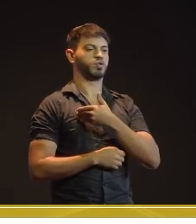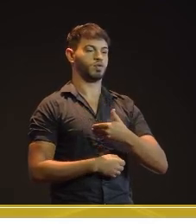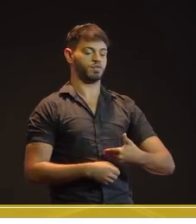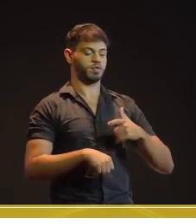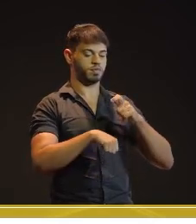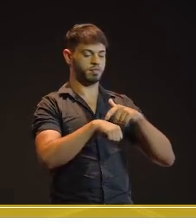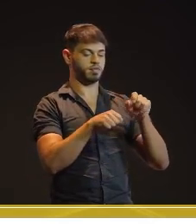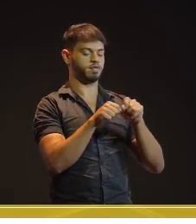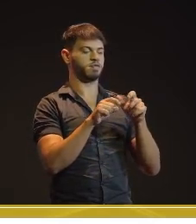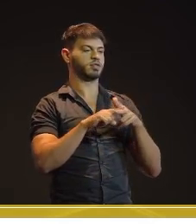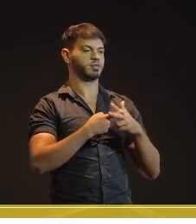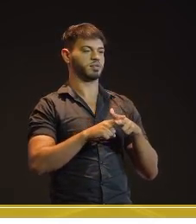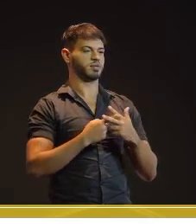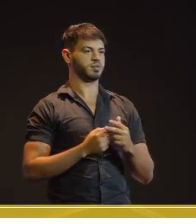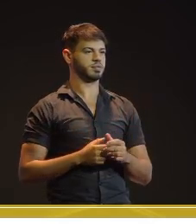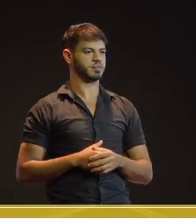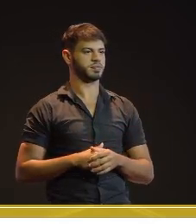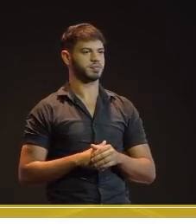fazer a manutenção.